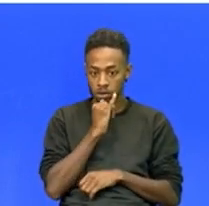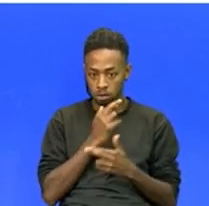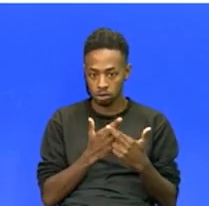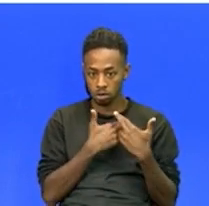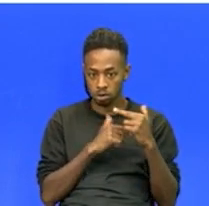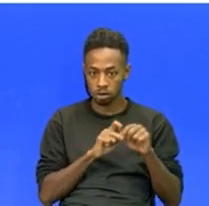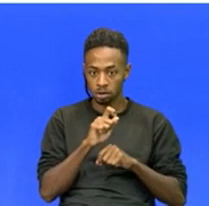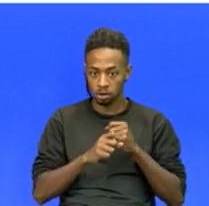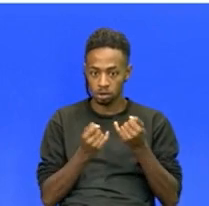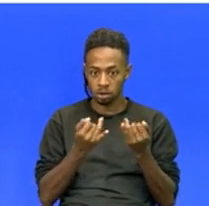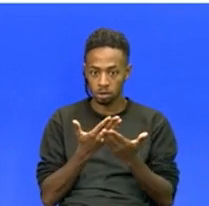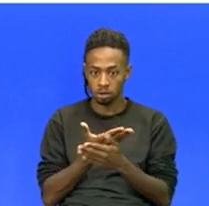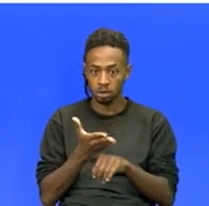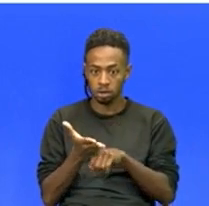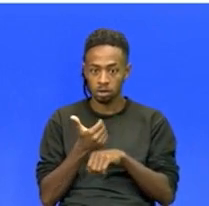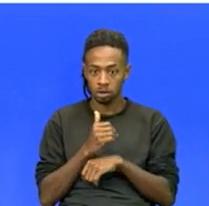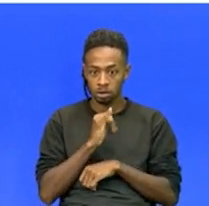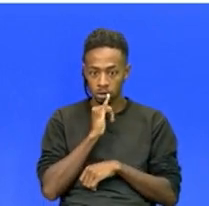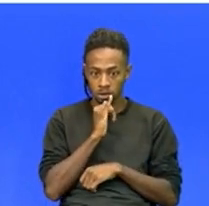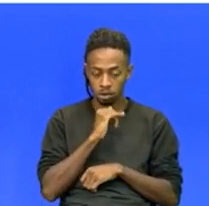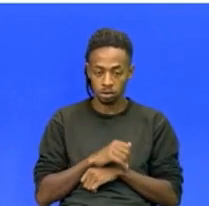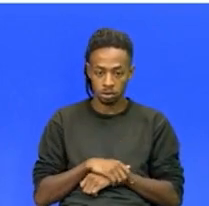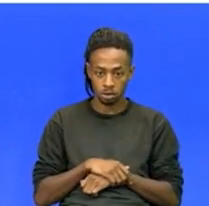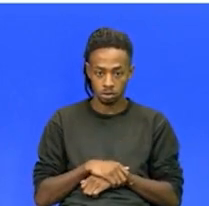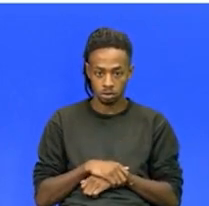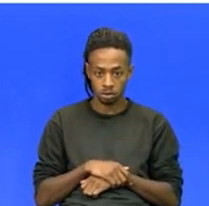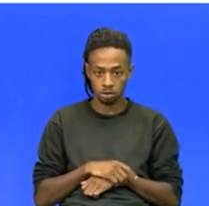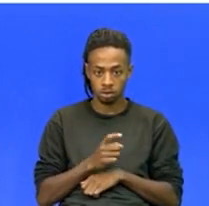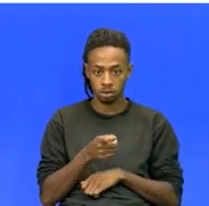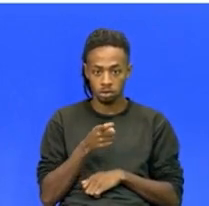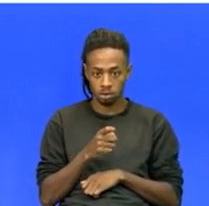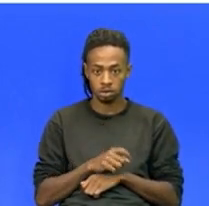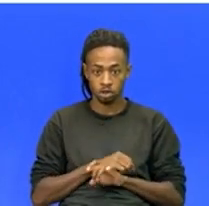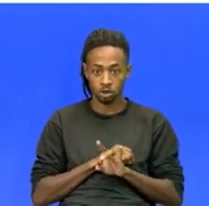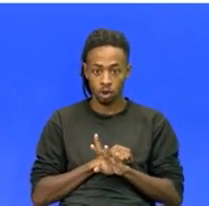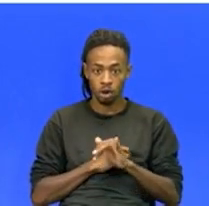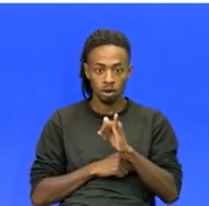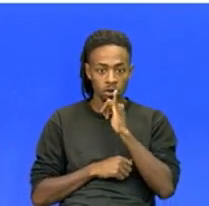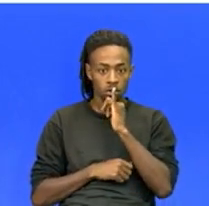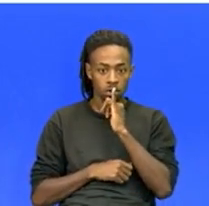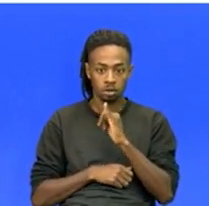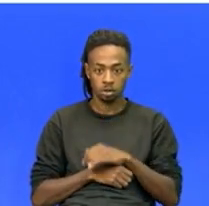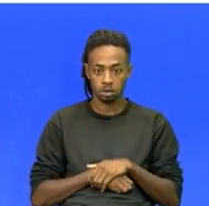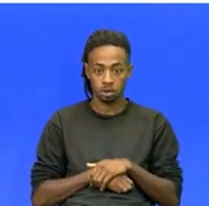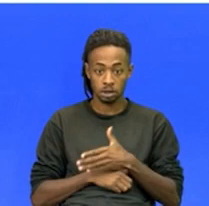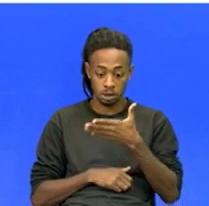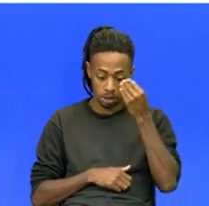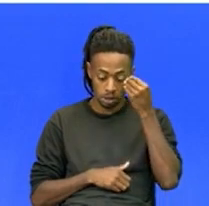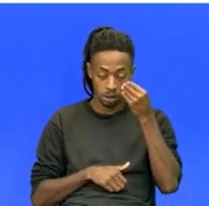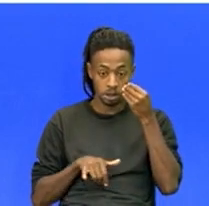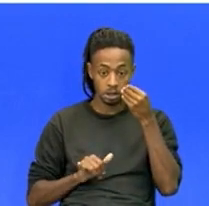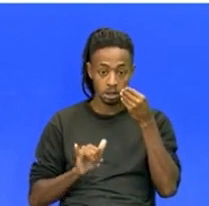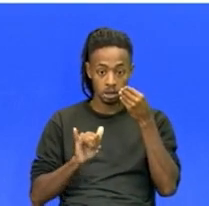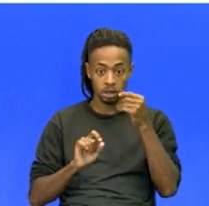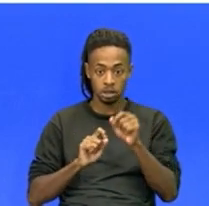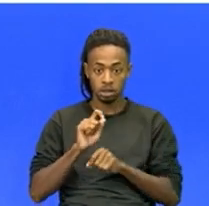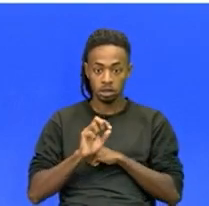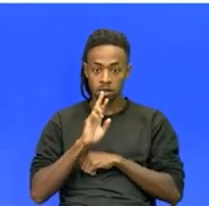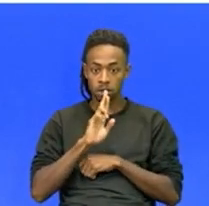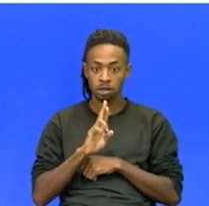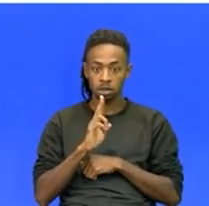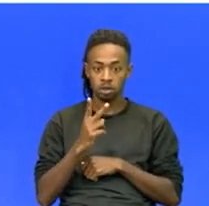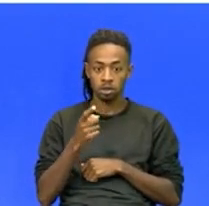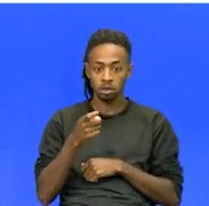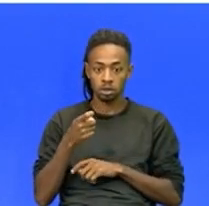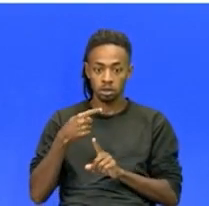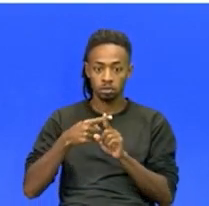função, já explicado anteriormente, fazendo em relação a x só, então, ou seja, esquecendo o y, nós temos como resposta 2x